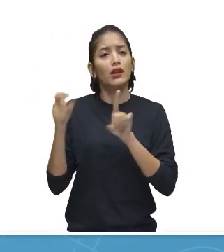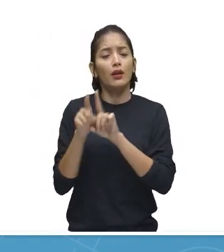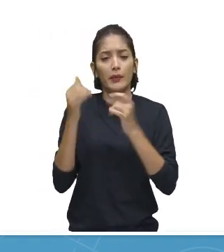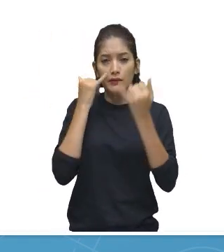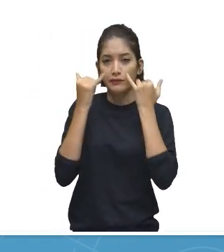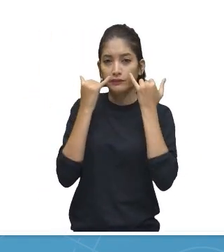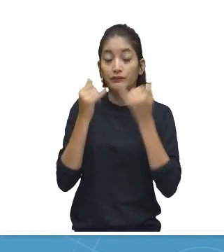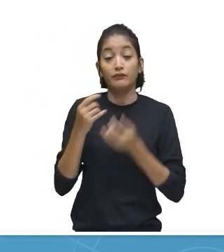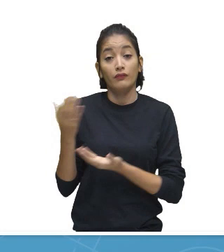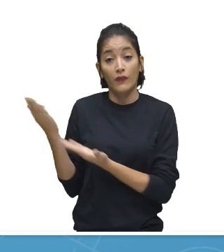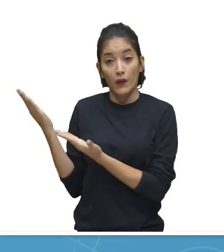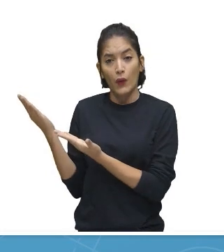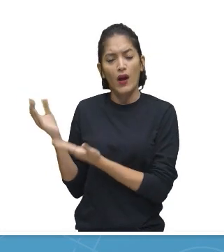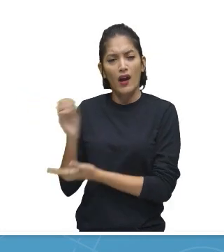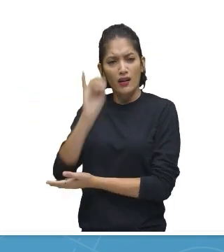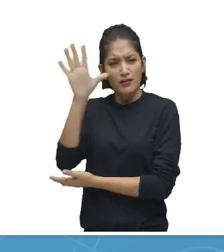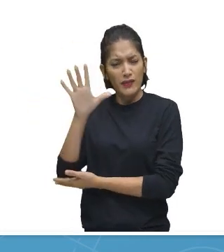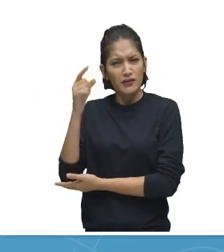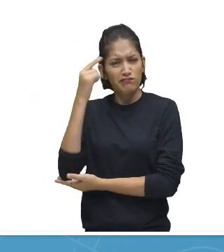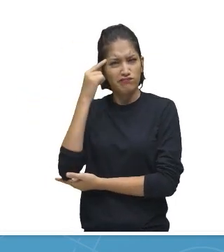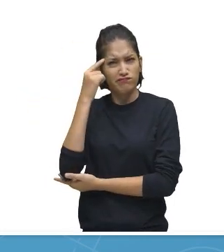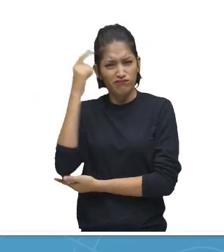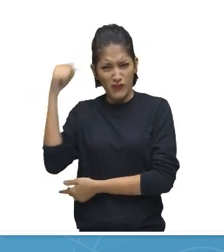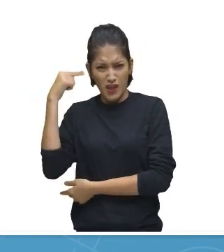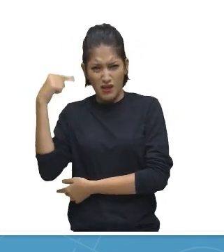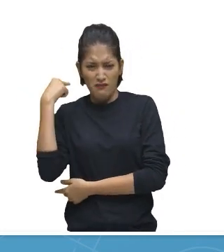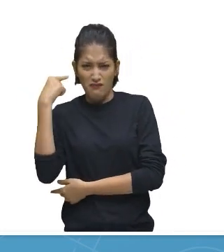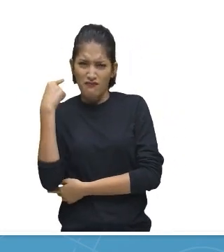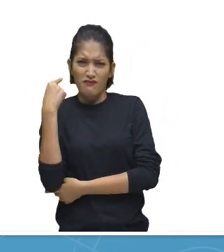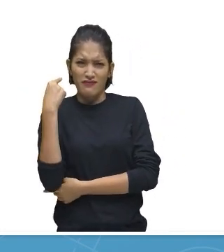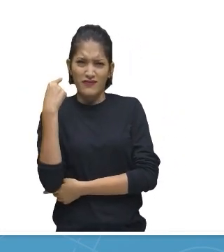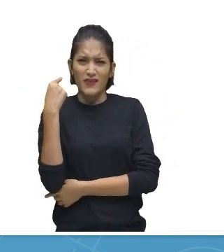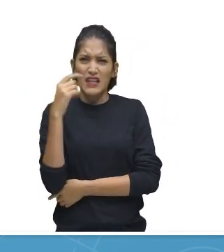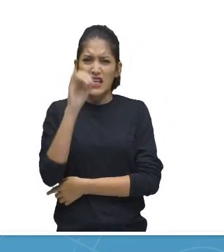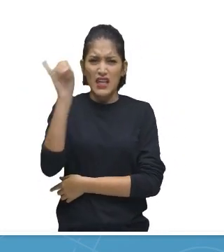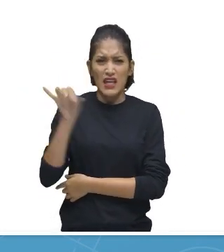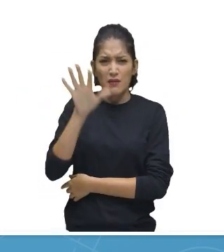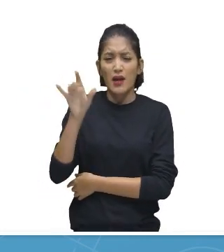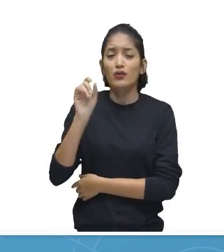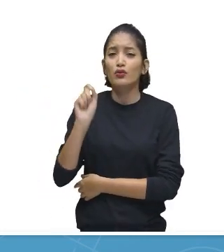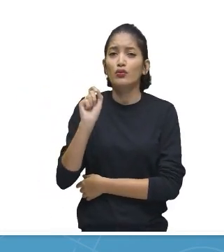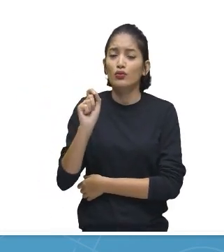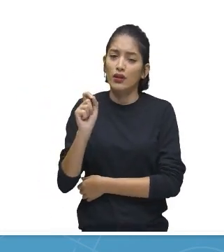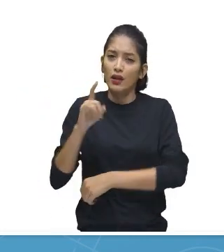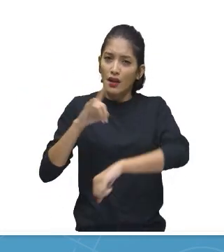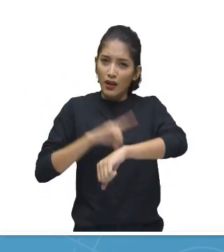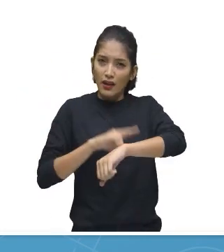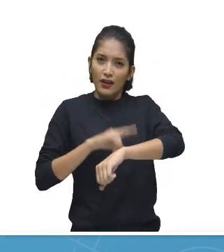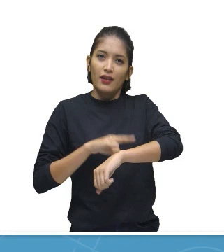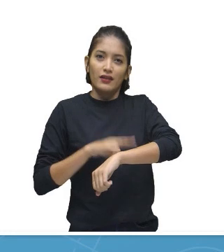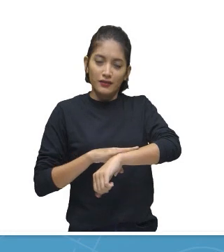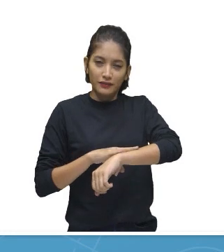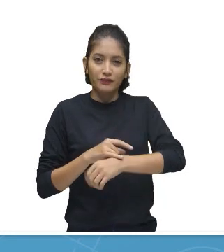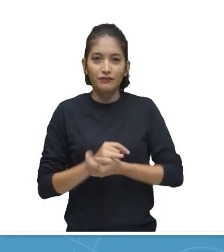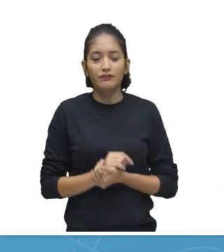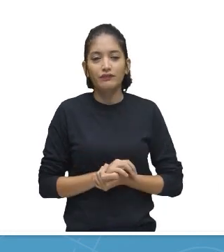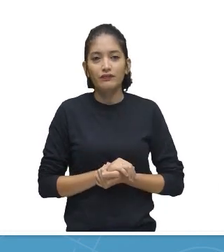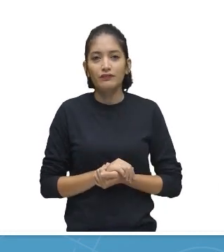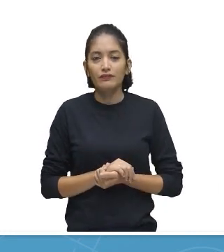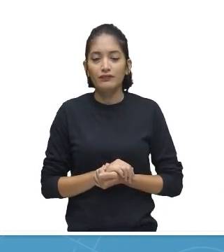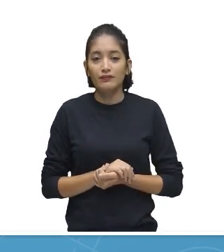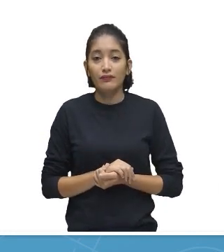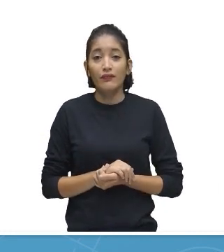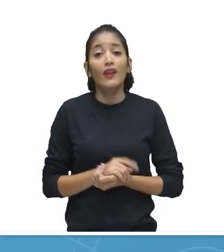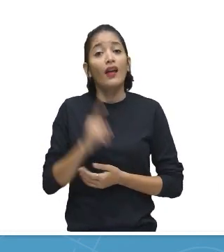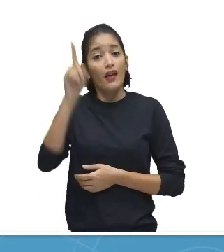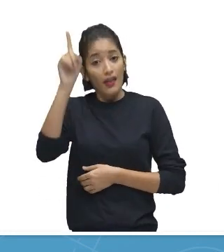Vocês devem estar olhando e falar, a professora está maluca. Botou uma imagem de um pictório né, na nossa aula. Isso é uma obra,